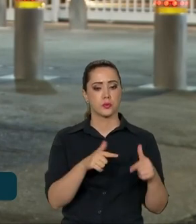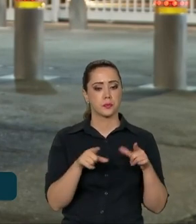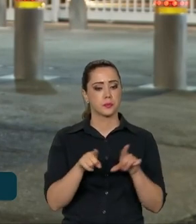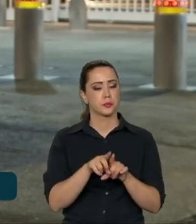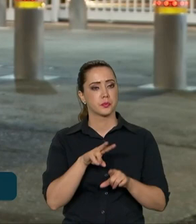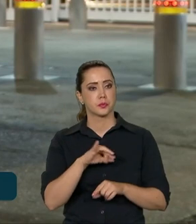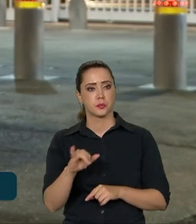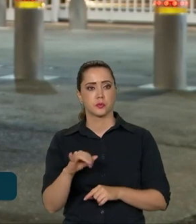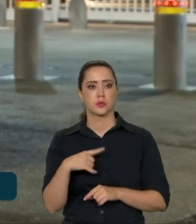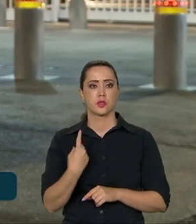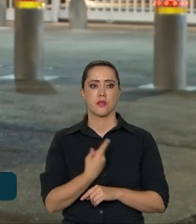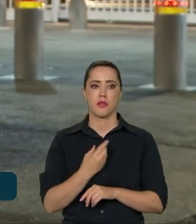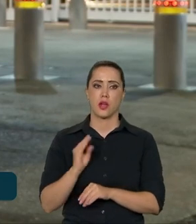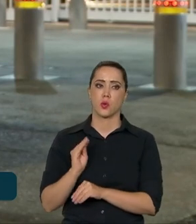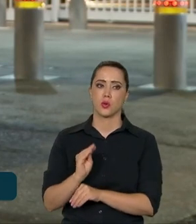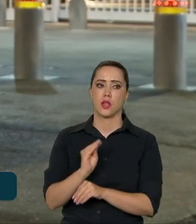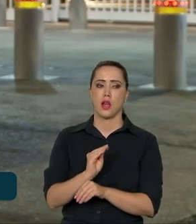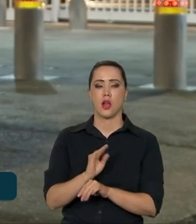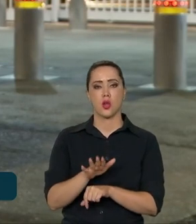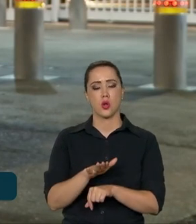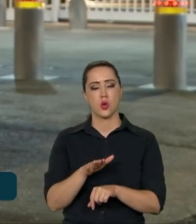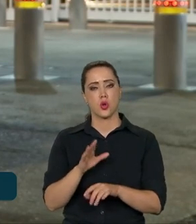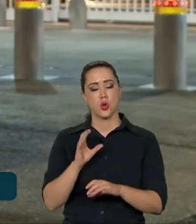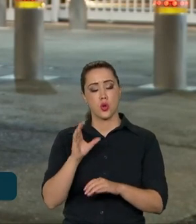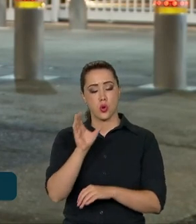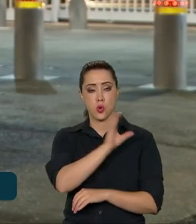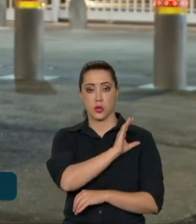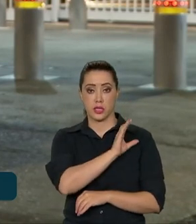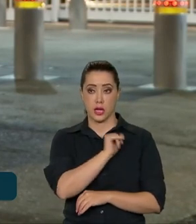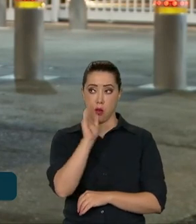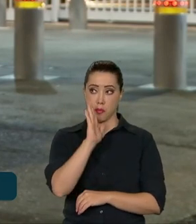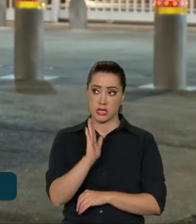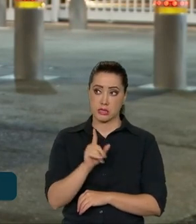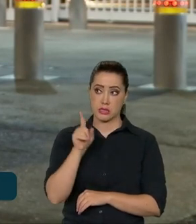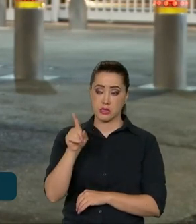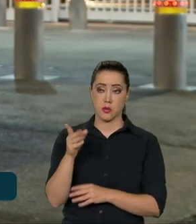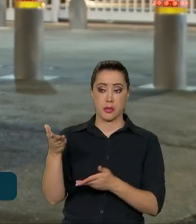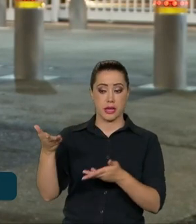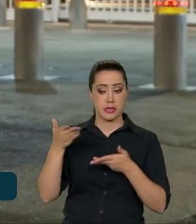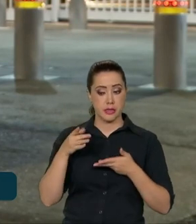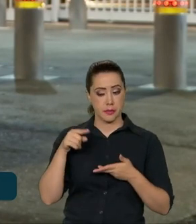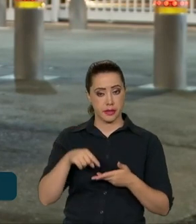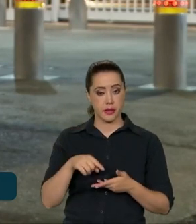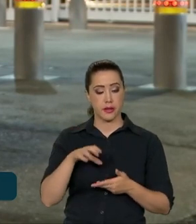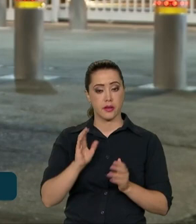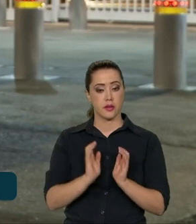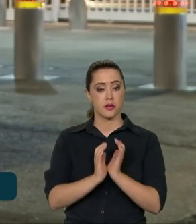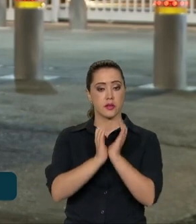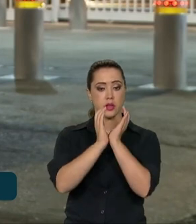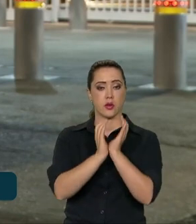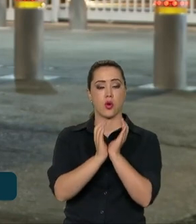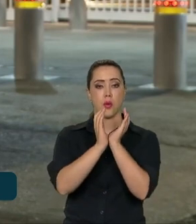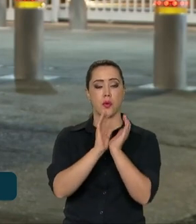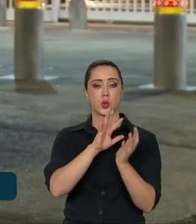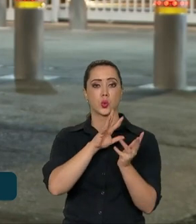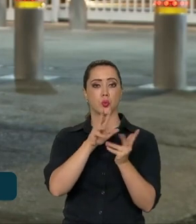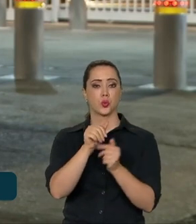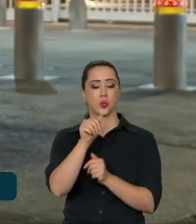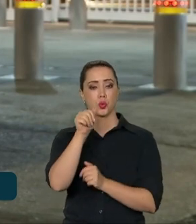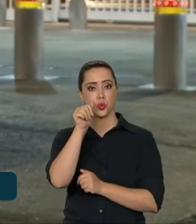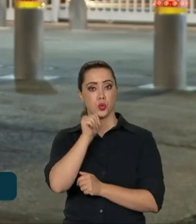que vai aí cuidar, coordenar a candidatura do Brasil para poder sediar a Copa do Mundo de futebol